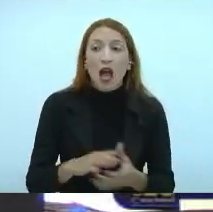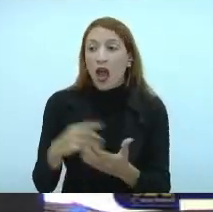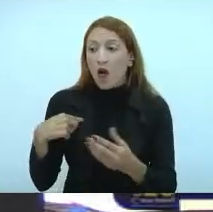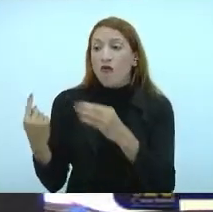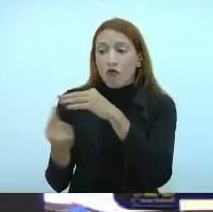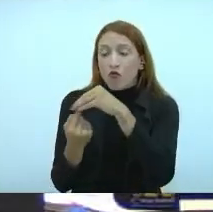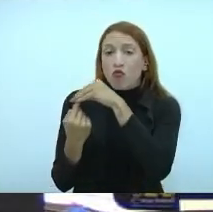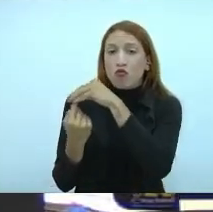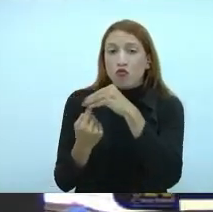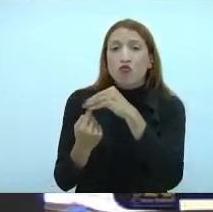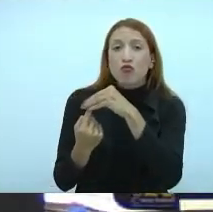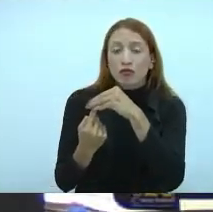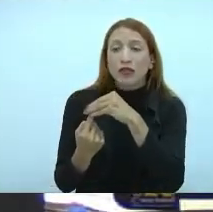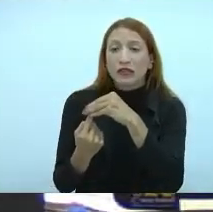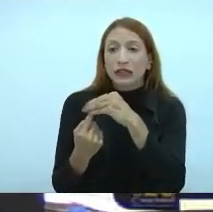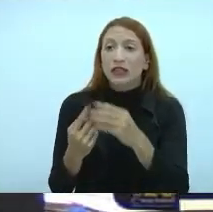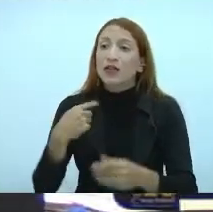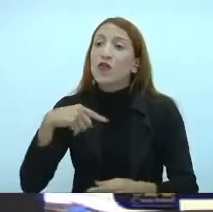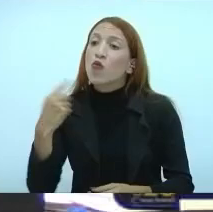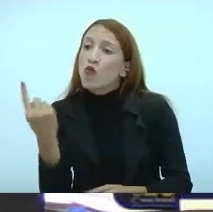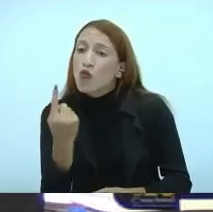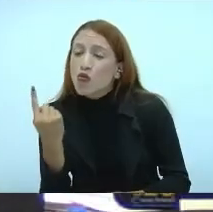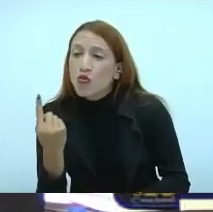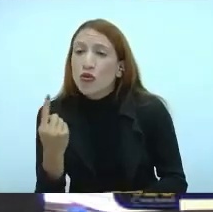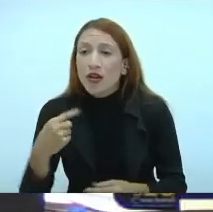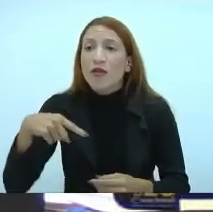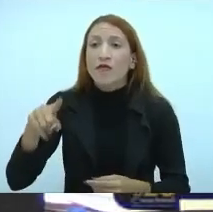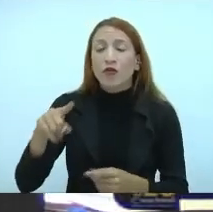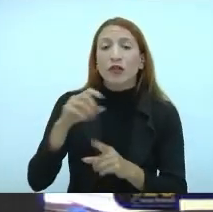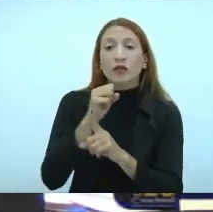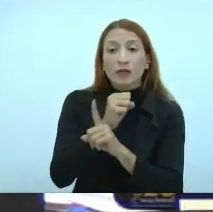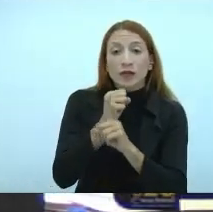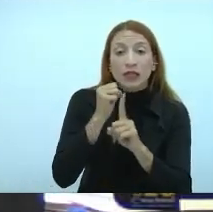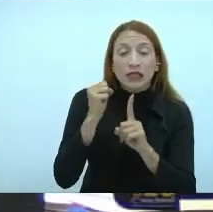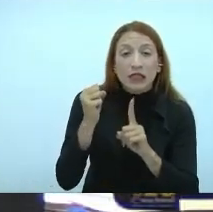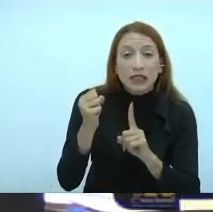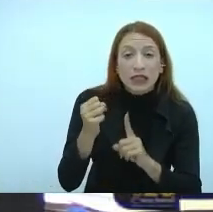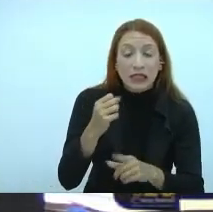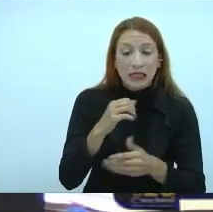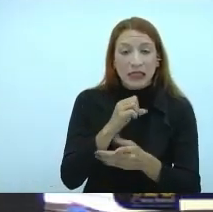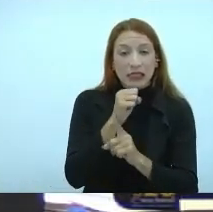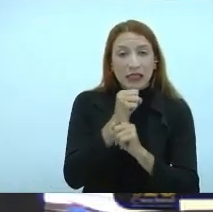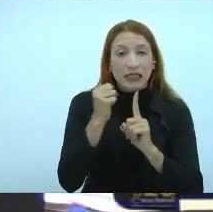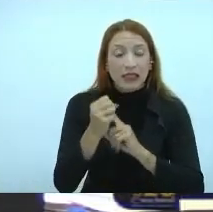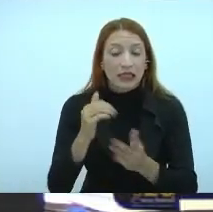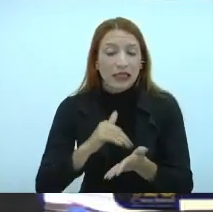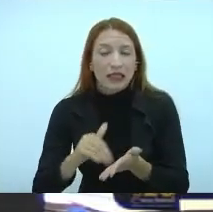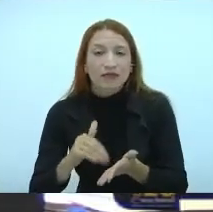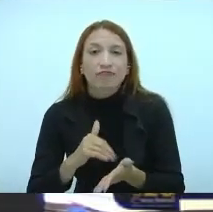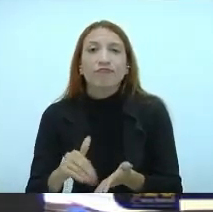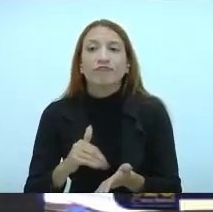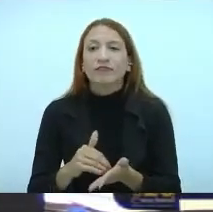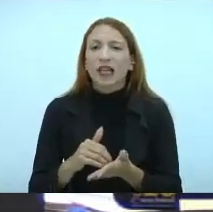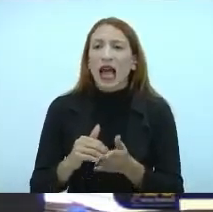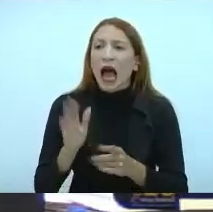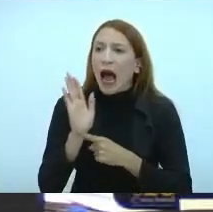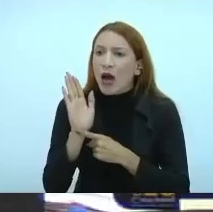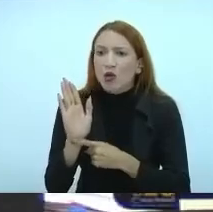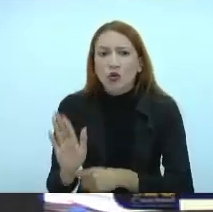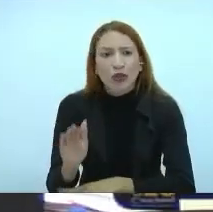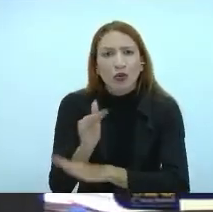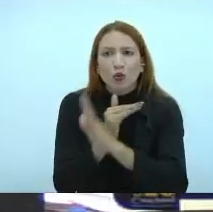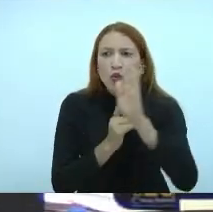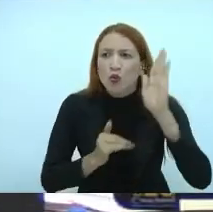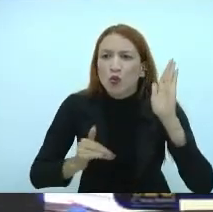Vereador na época estive no tancinho como secretário estive lá ajudei todos aqueles que estavam lá